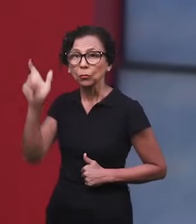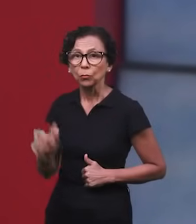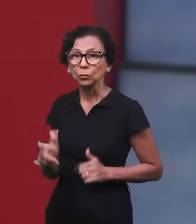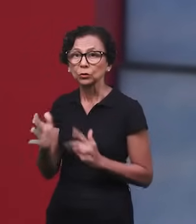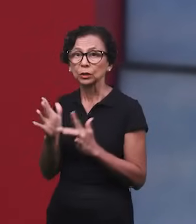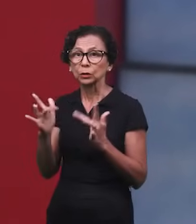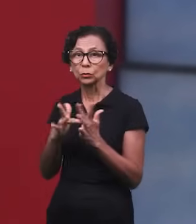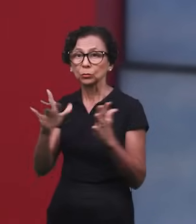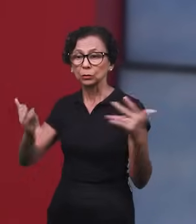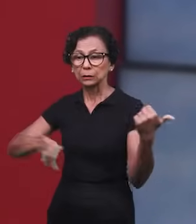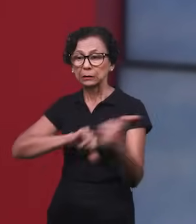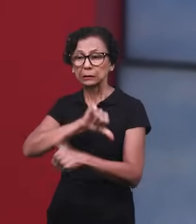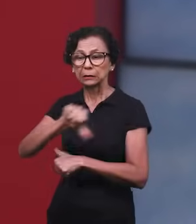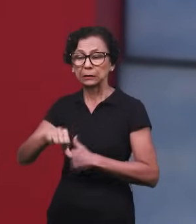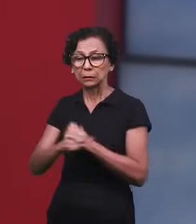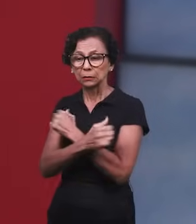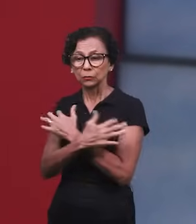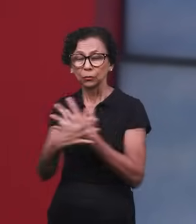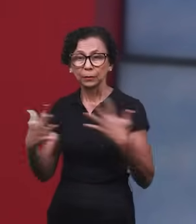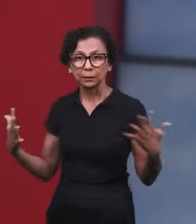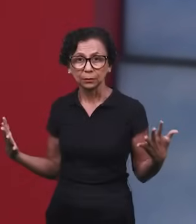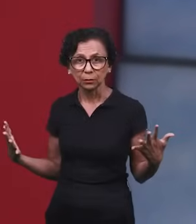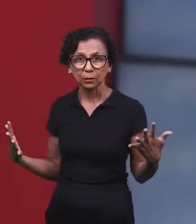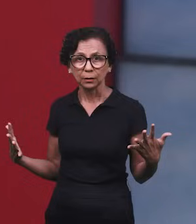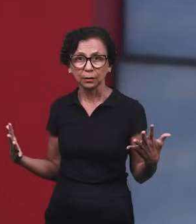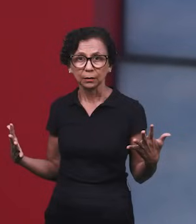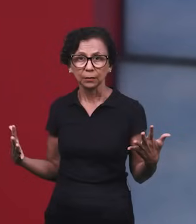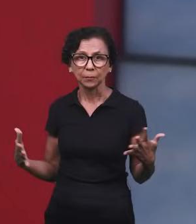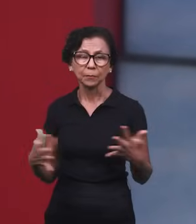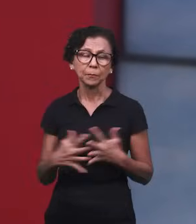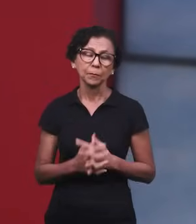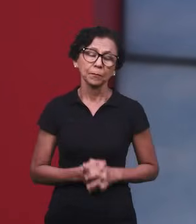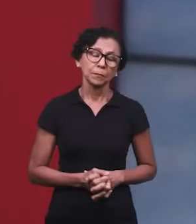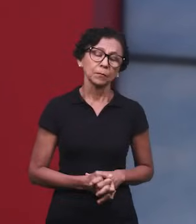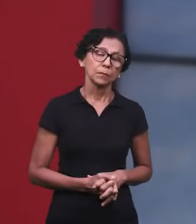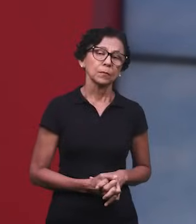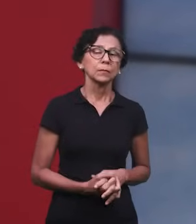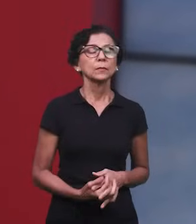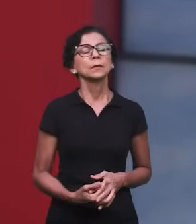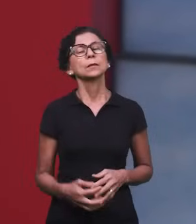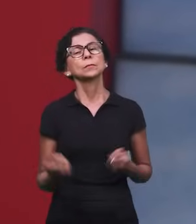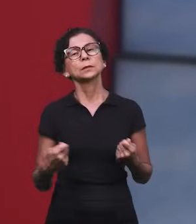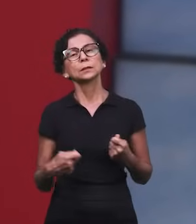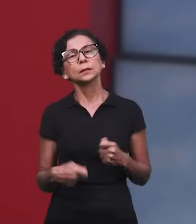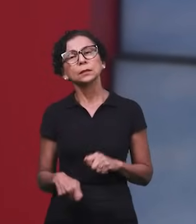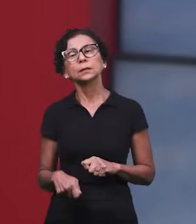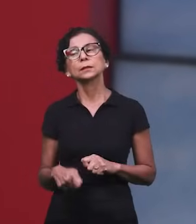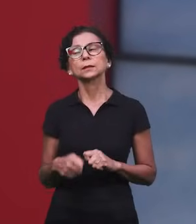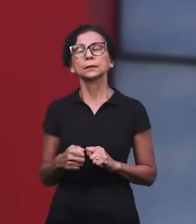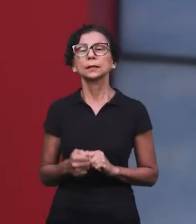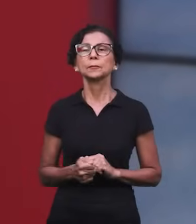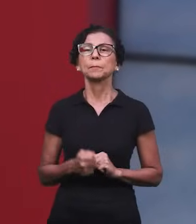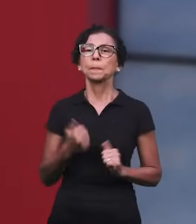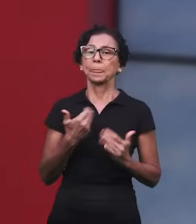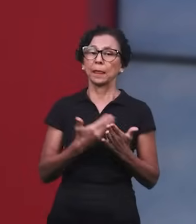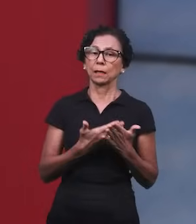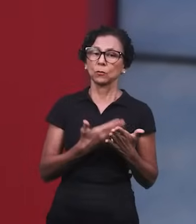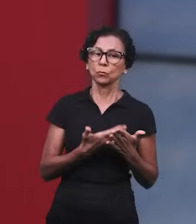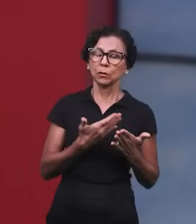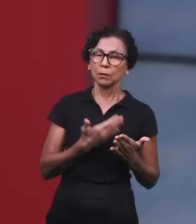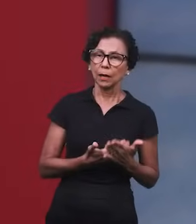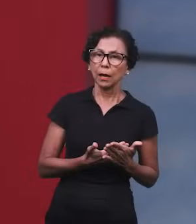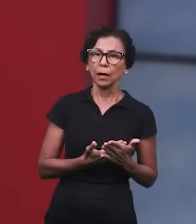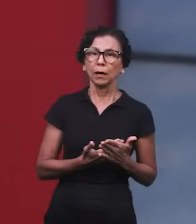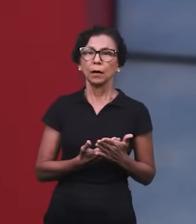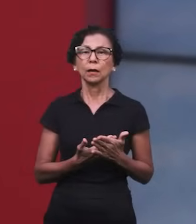Clara, que você deve estudar tudo com muito cuidado, mas, ao mesmo tempo, entendendo que o Deus que nós temos e que